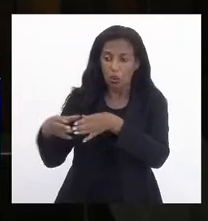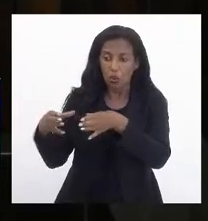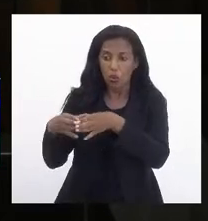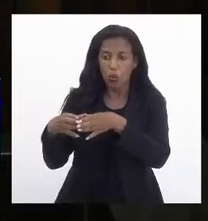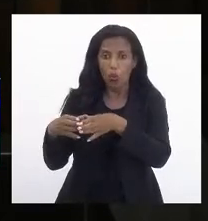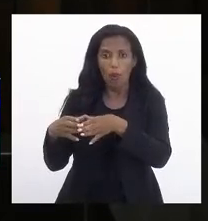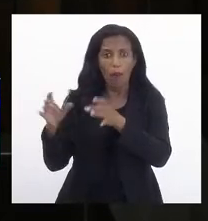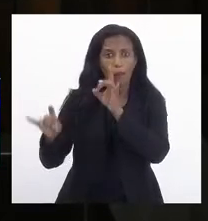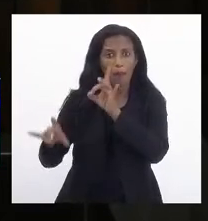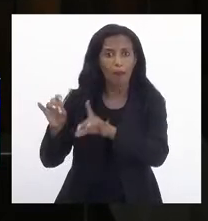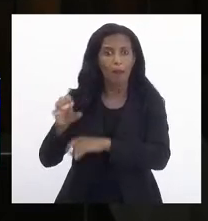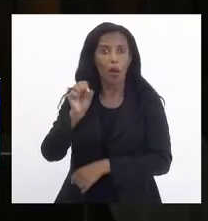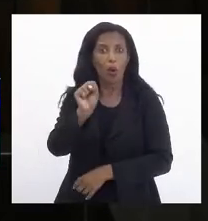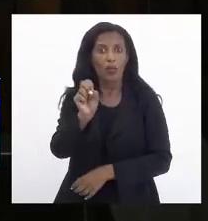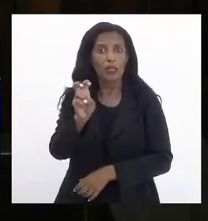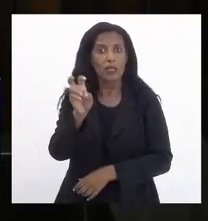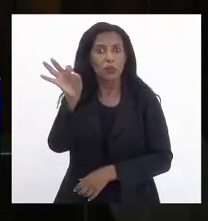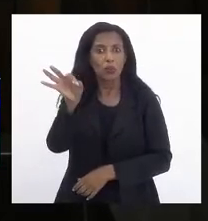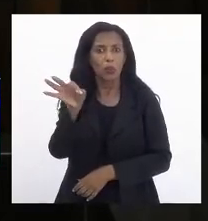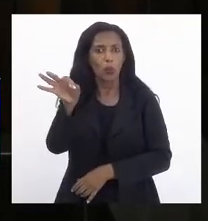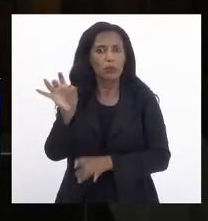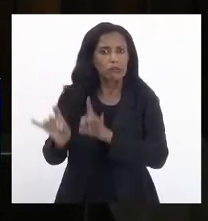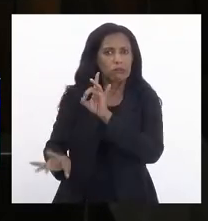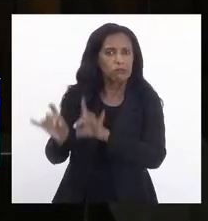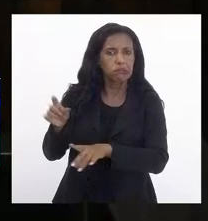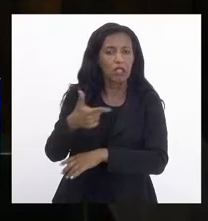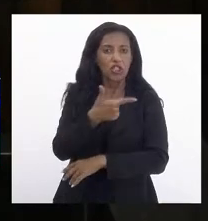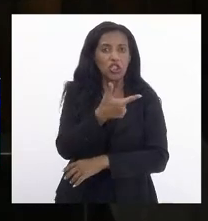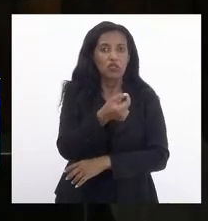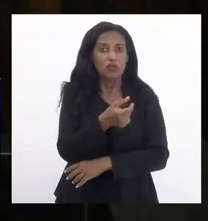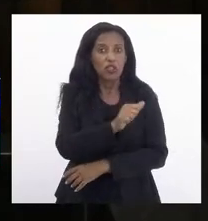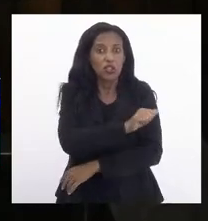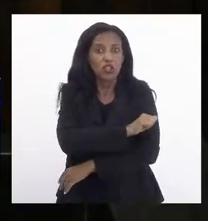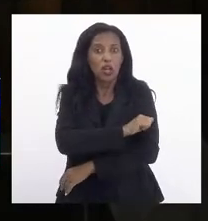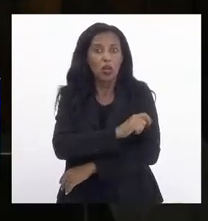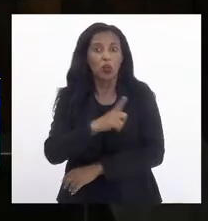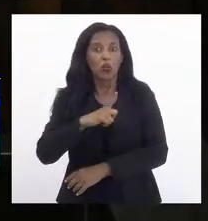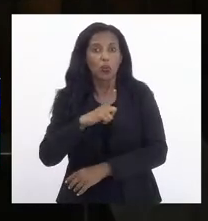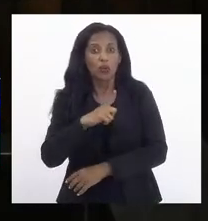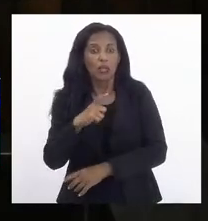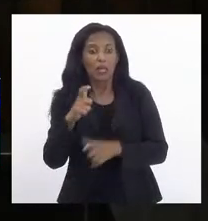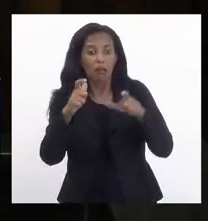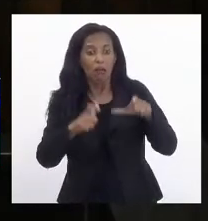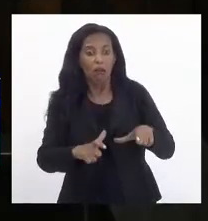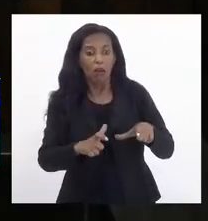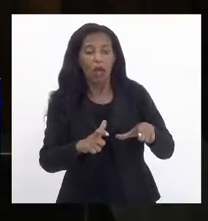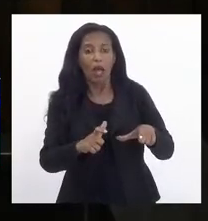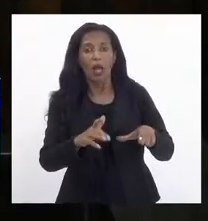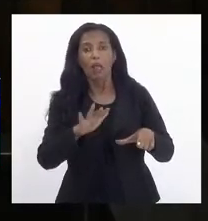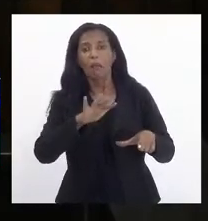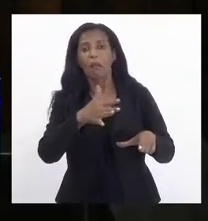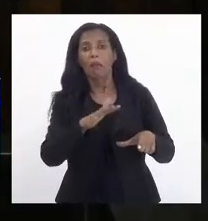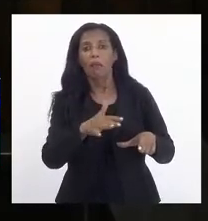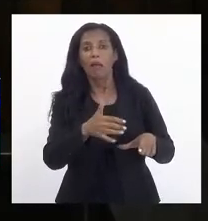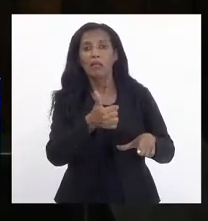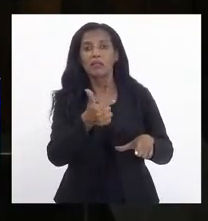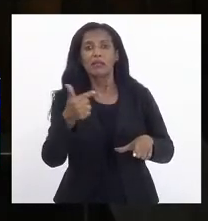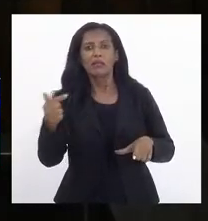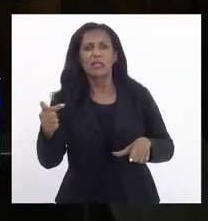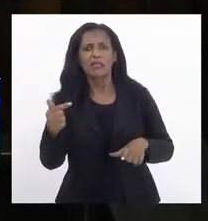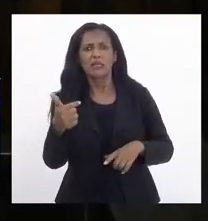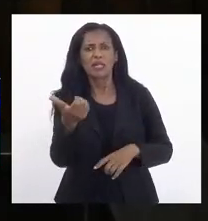a 85%. De uma turma de 20 alunos, nós temos casos onde estão saindo da escola